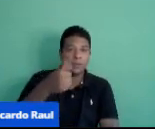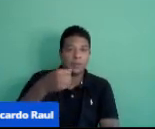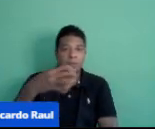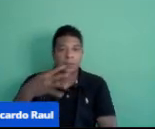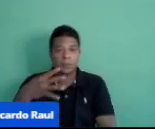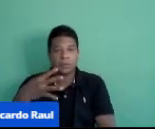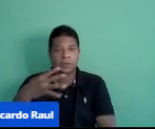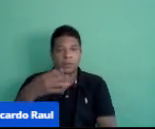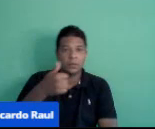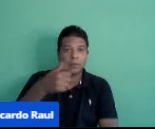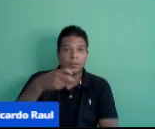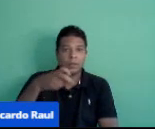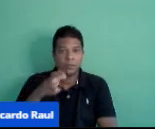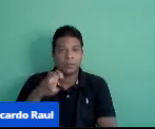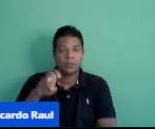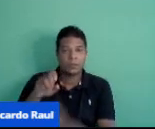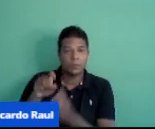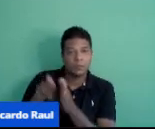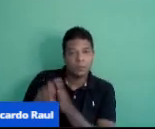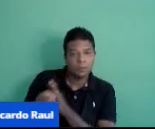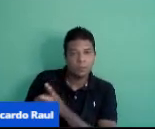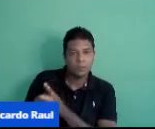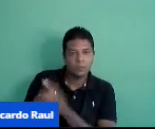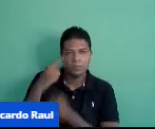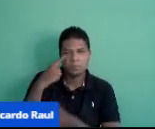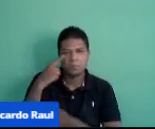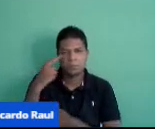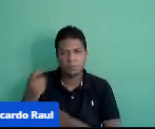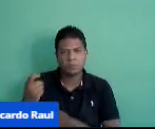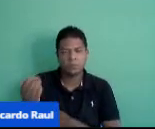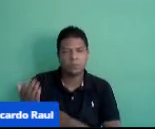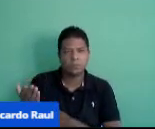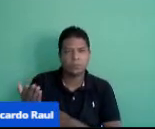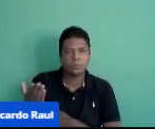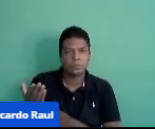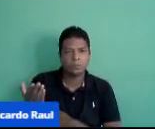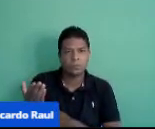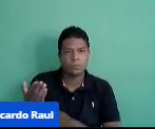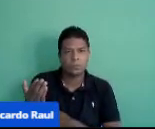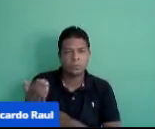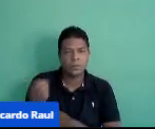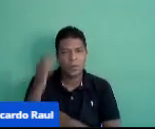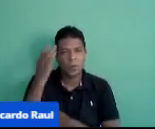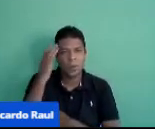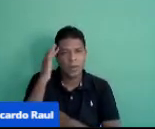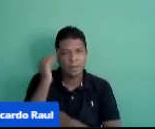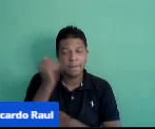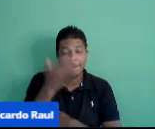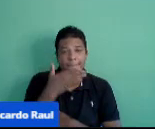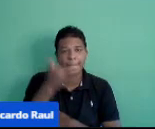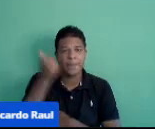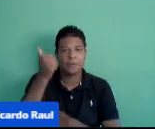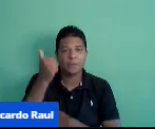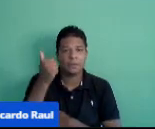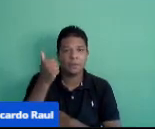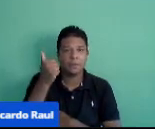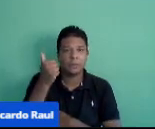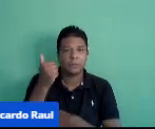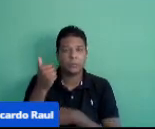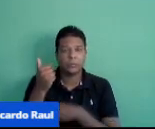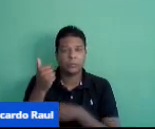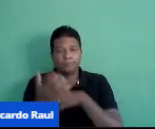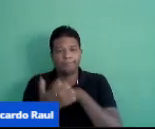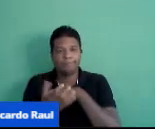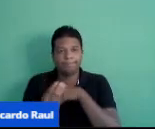achei muito interessante, só que, no meu entendimento, ela poderia ser trabalhada de uma melhor maneira, porque ela mistura muita coisa